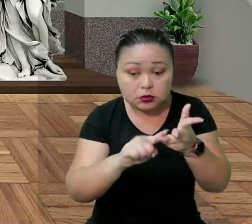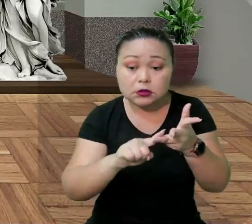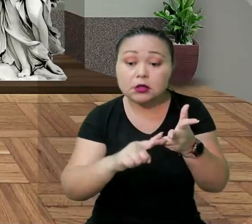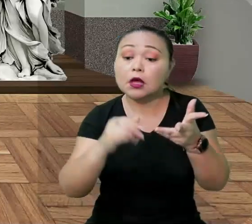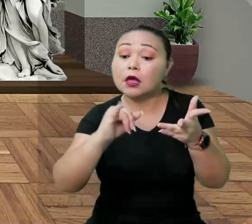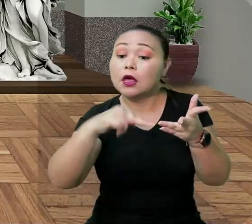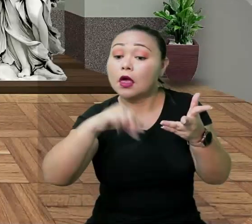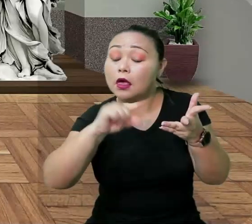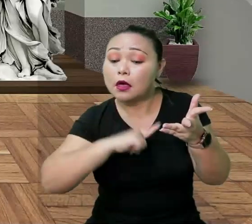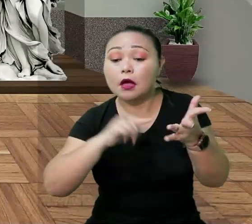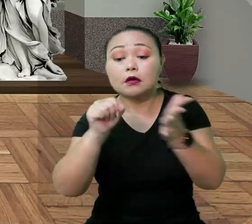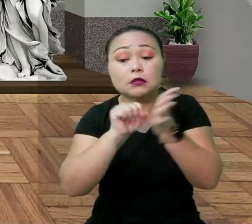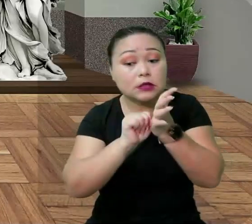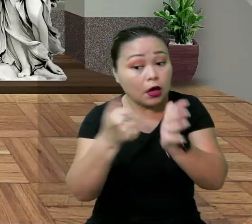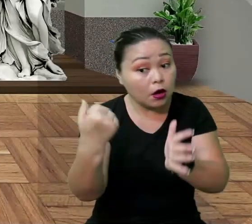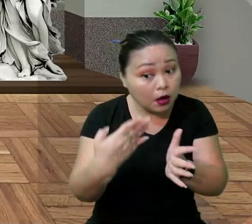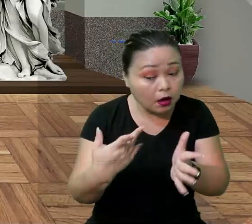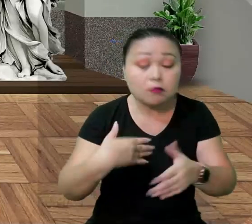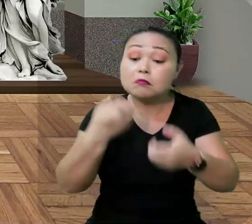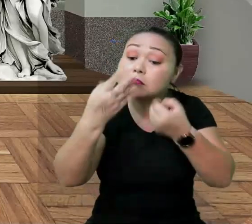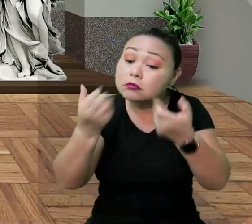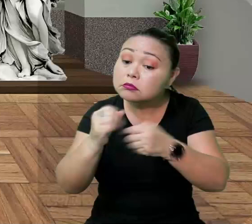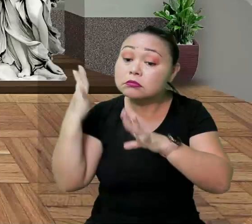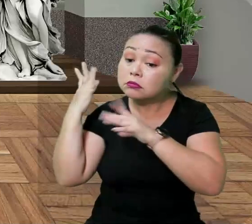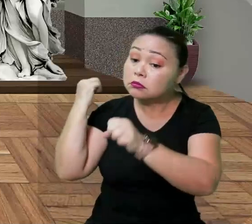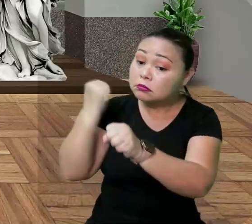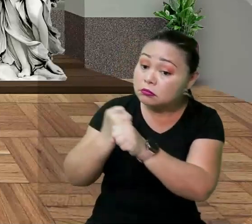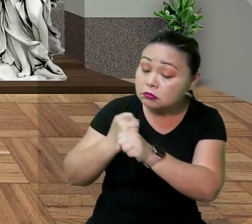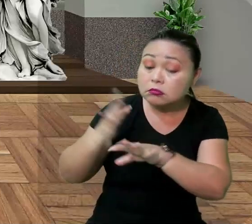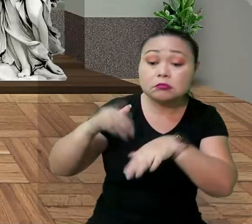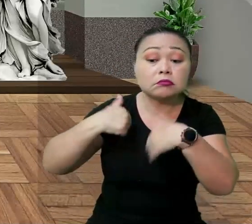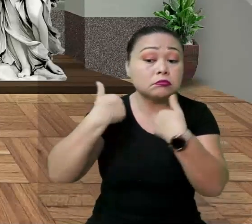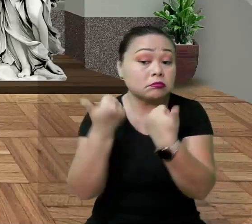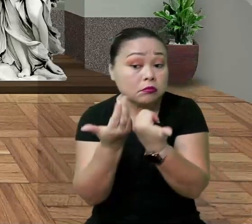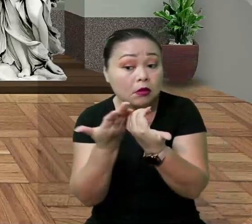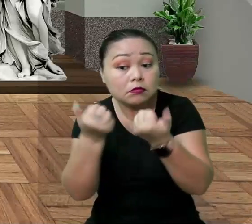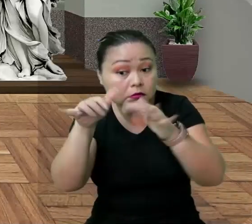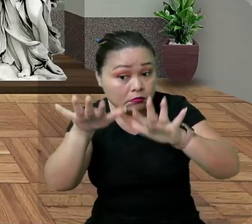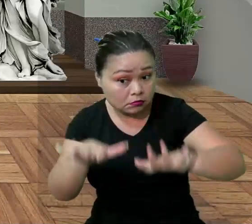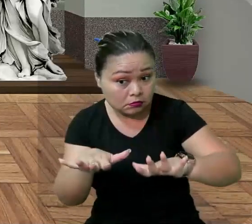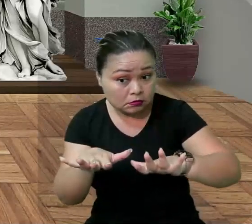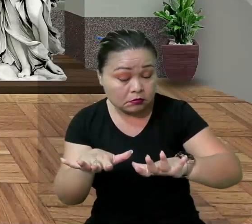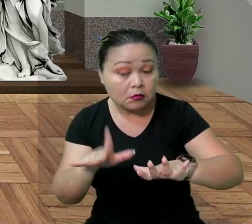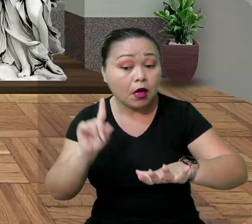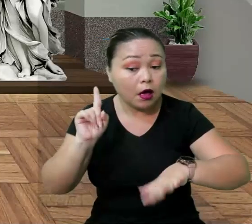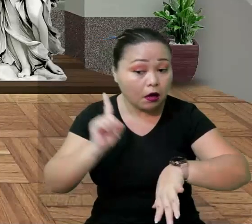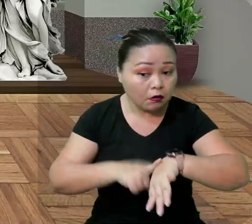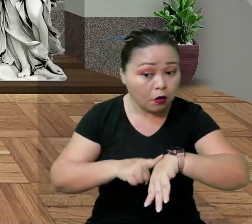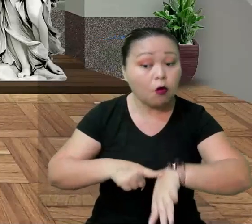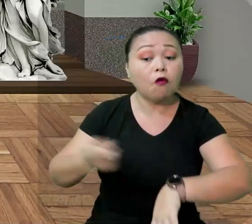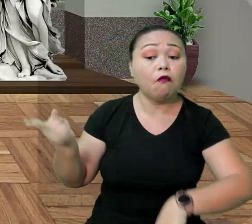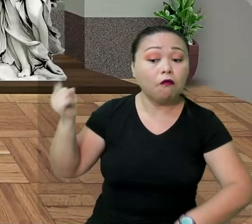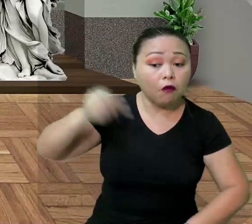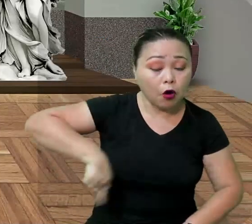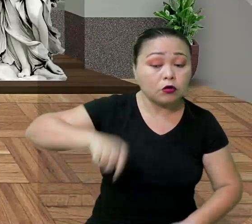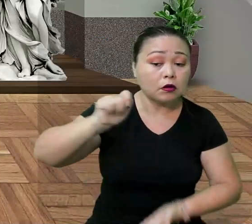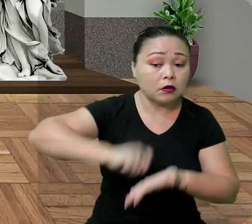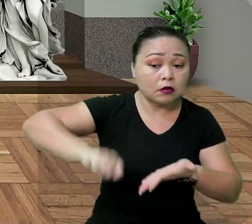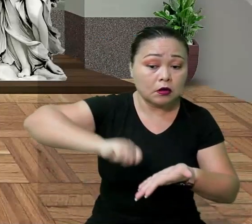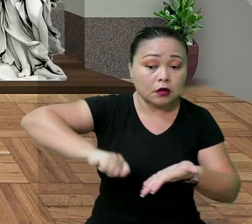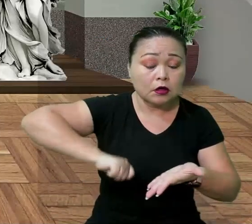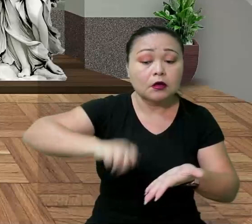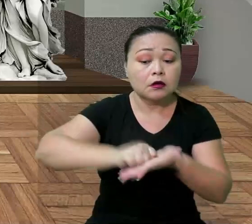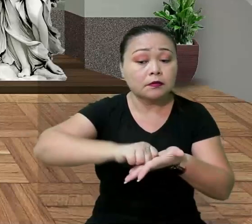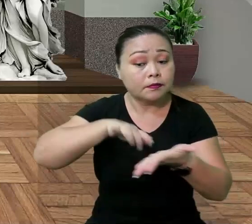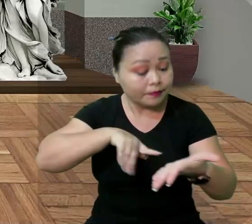certo? Bom, essa foi a nossa revisão. Eu vou deixar vocês agora, que daqui a pouco eu volto para fazer a correção